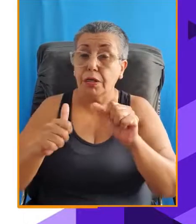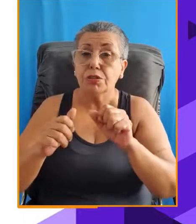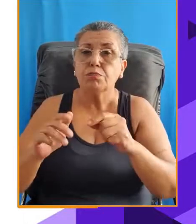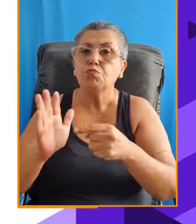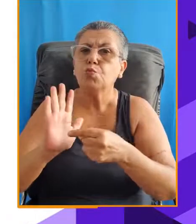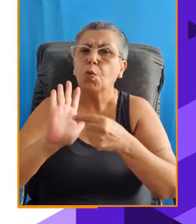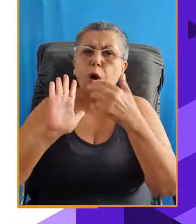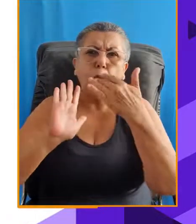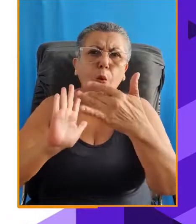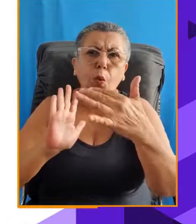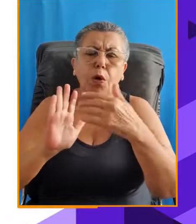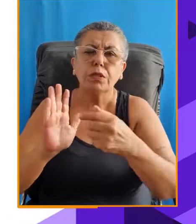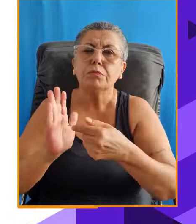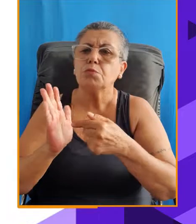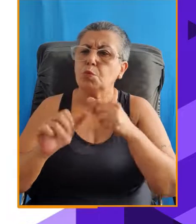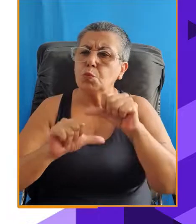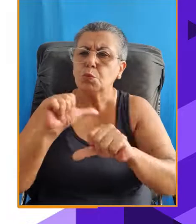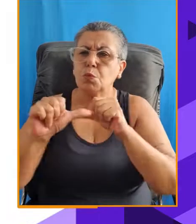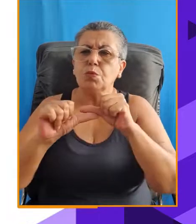CMYK ou RGB.